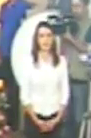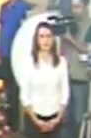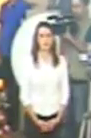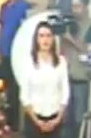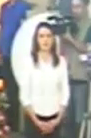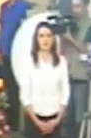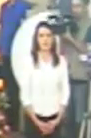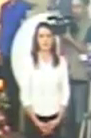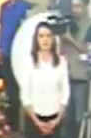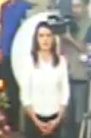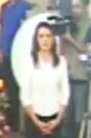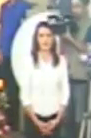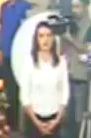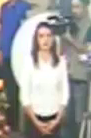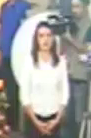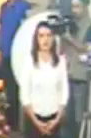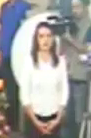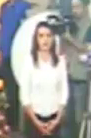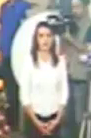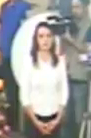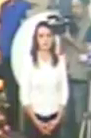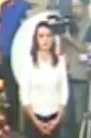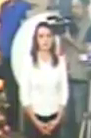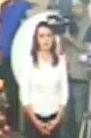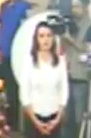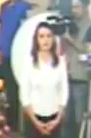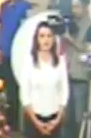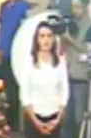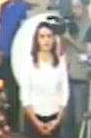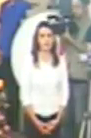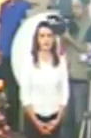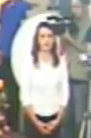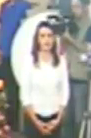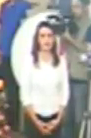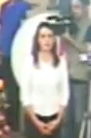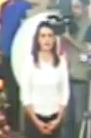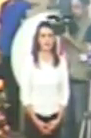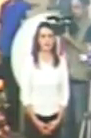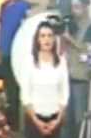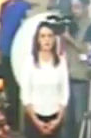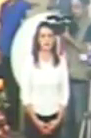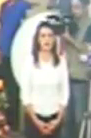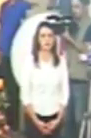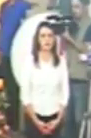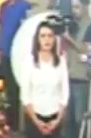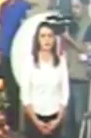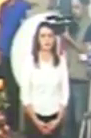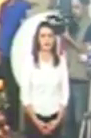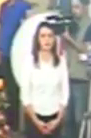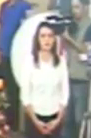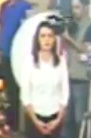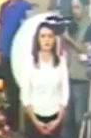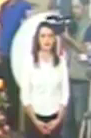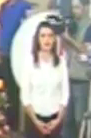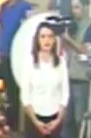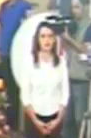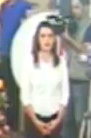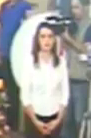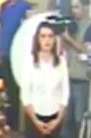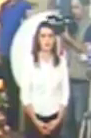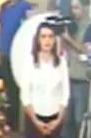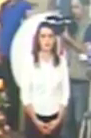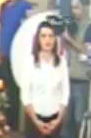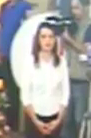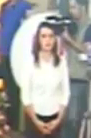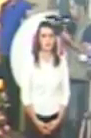no futuro e glória no passado. As serves da justiça clava